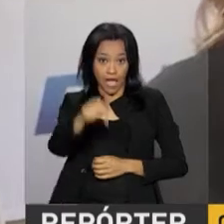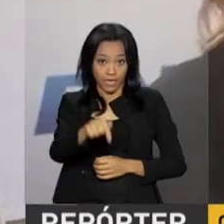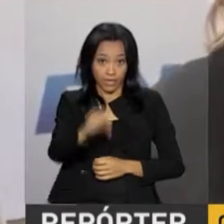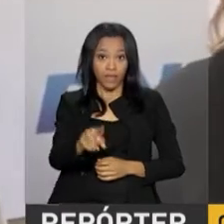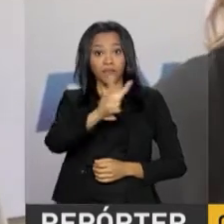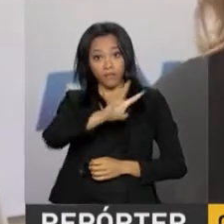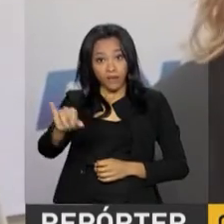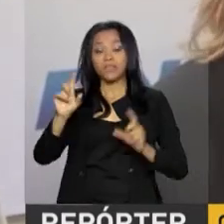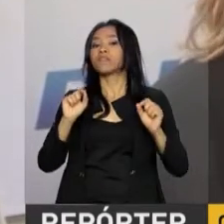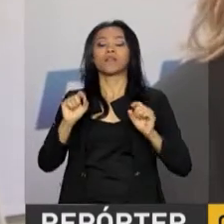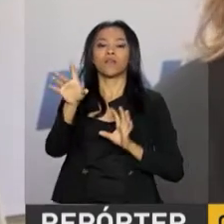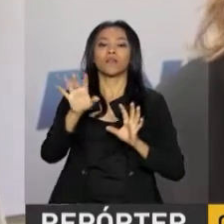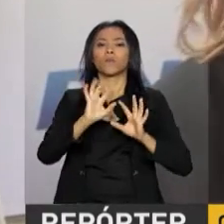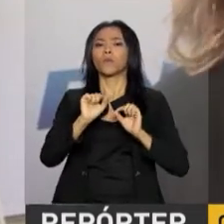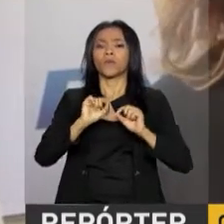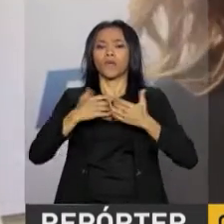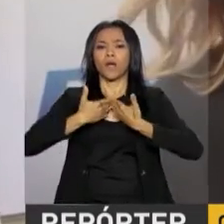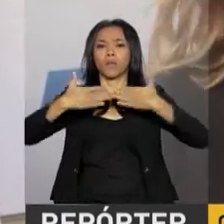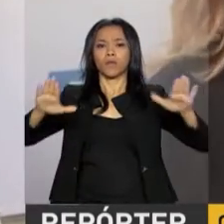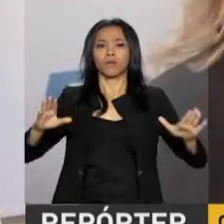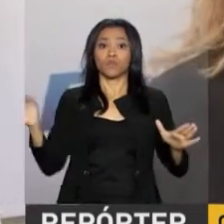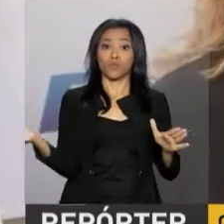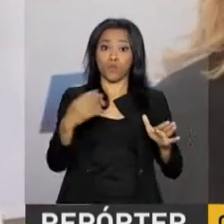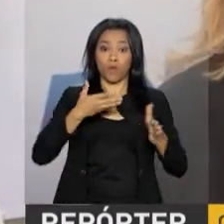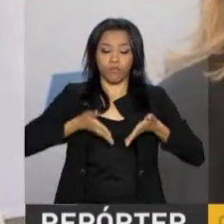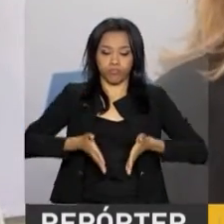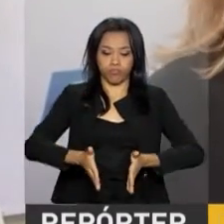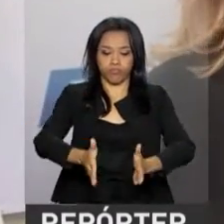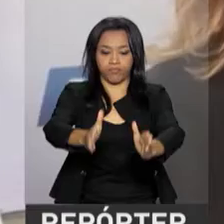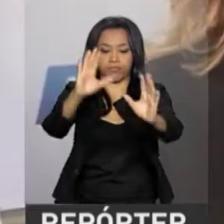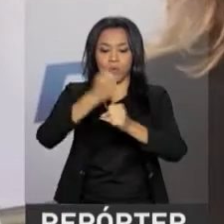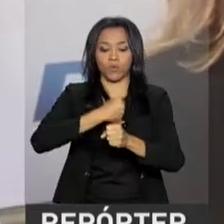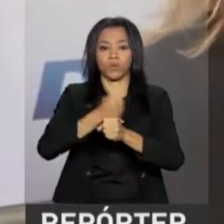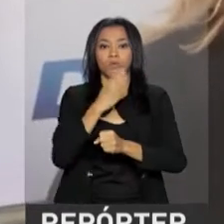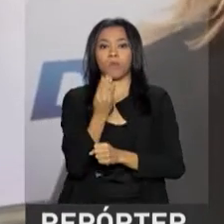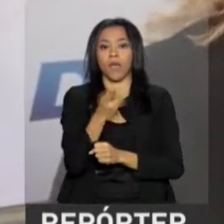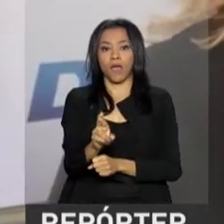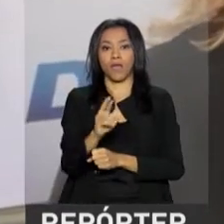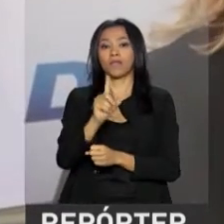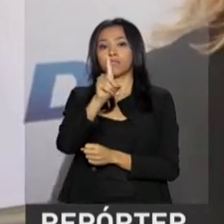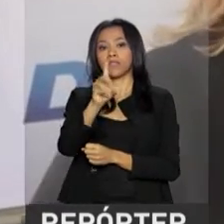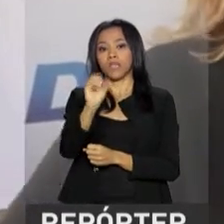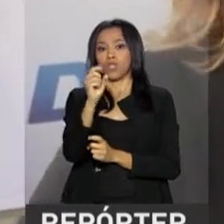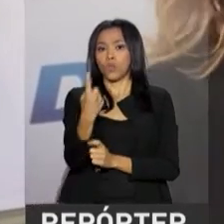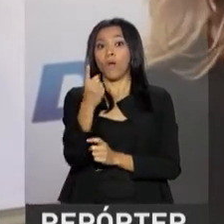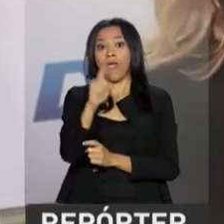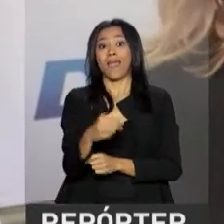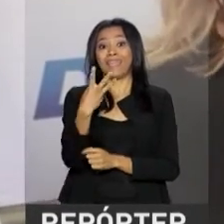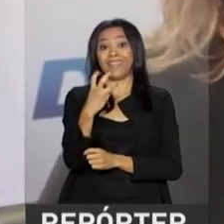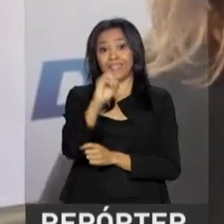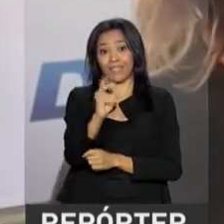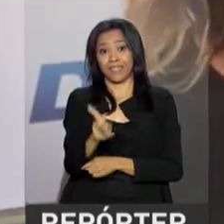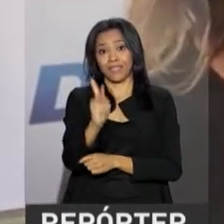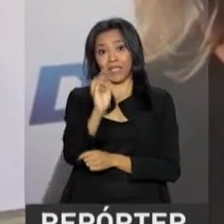será realizada a cerimônia de inauguração de um novo trecho da duplicação da BR-101. São 30 quilômetros de pista nova